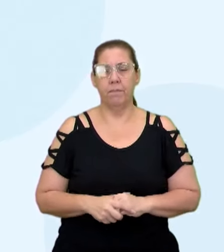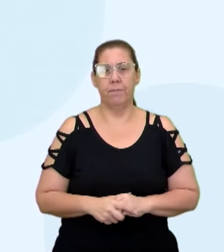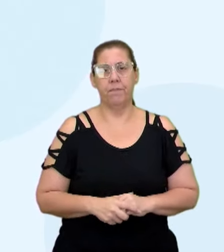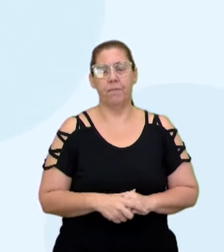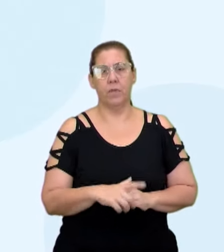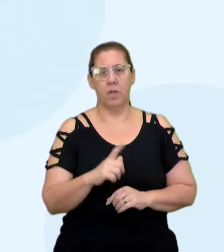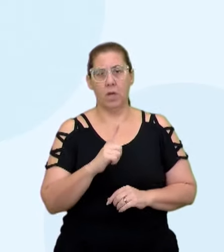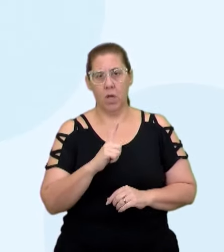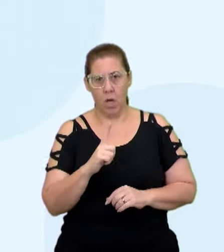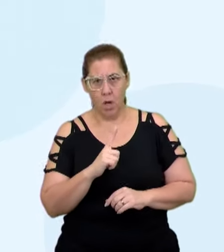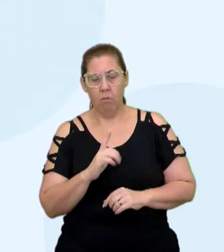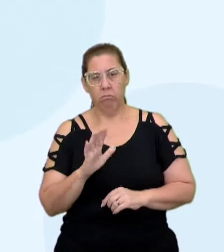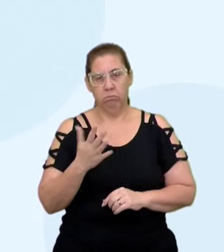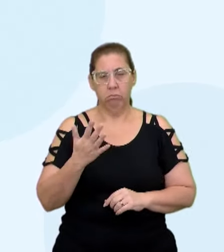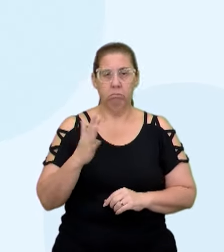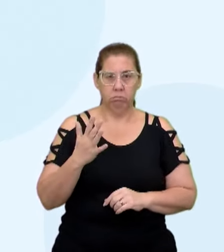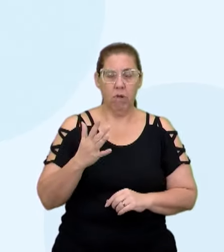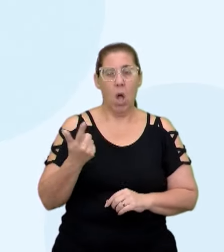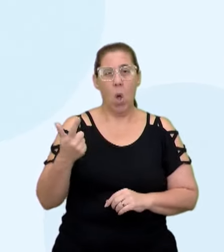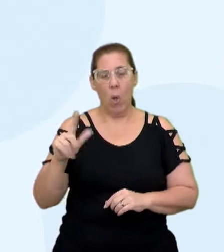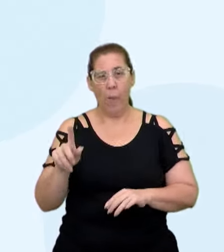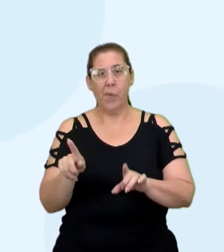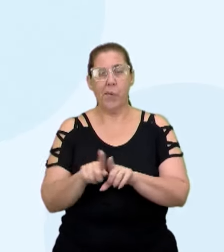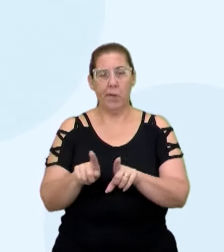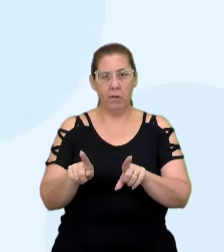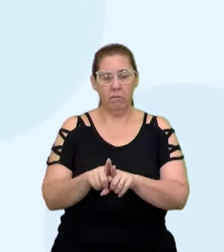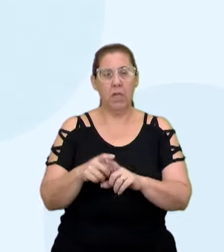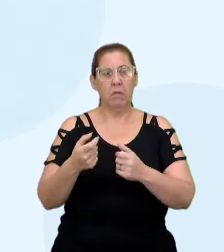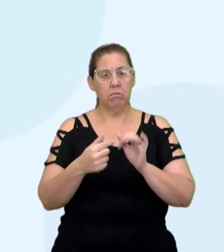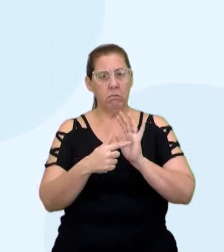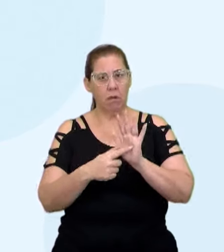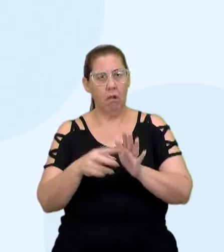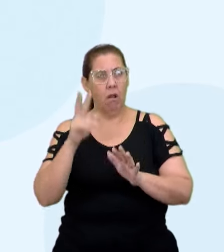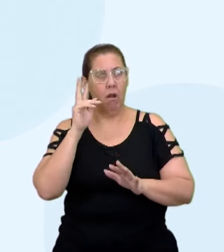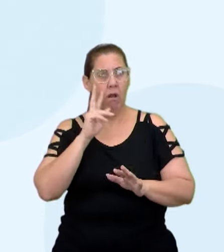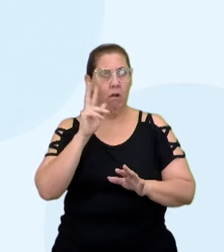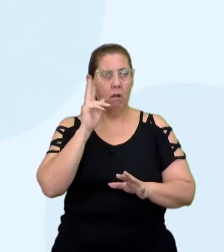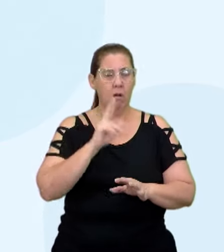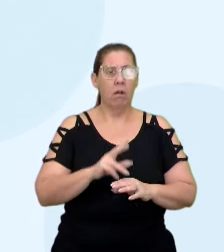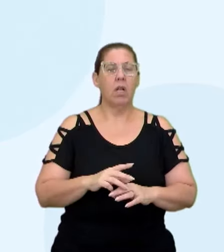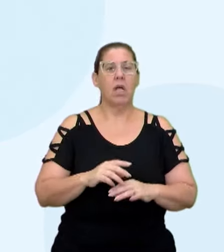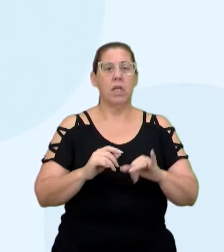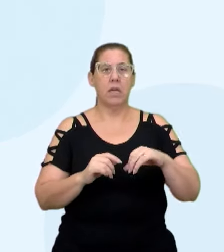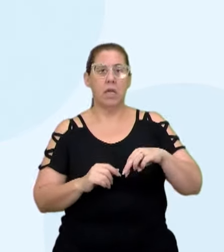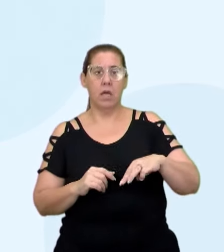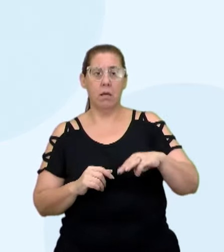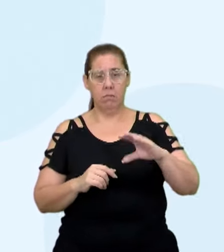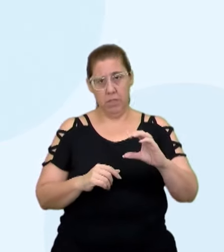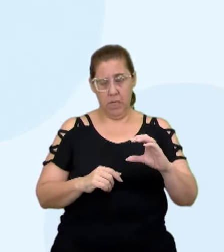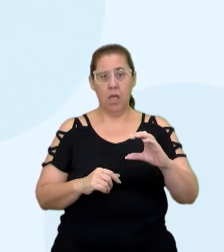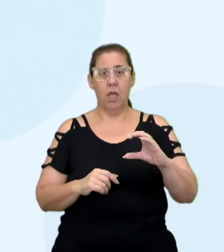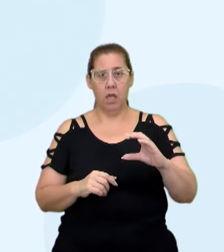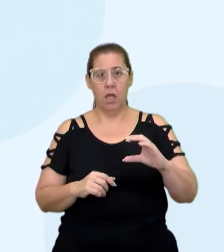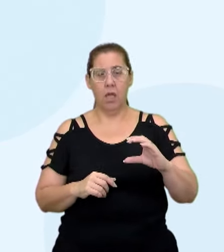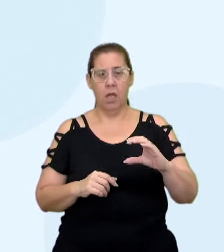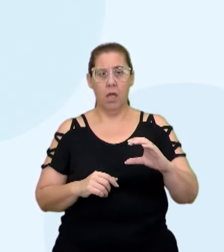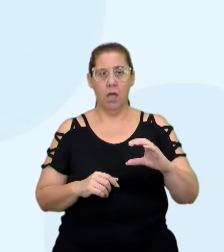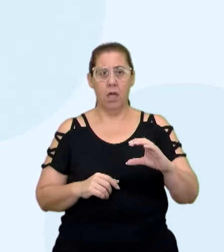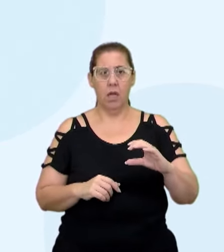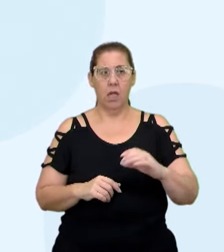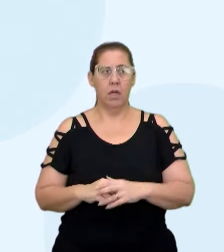alta. E aí, uma outra coisa também que a gente precisa destacar é a questão do IMC, né, o EV?